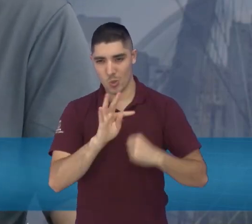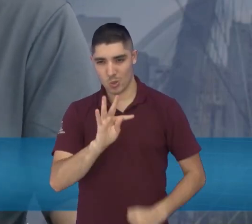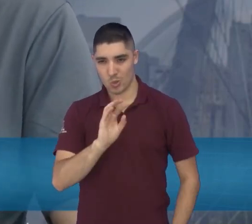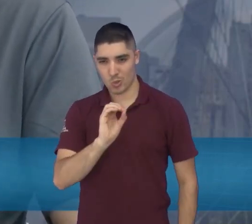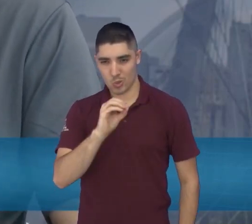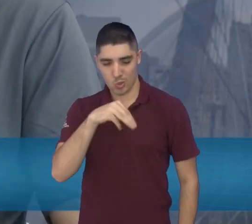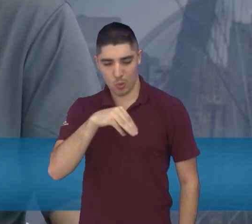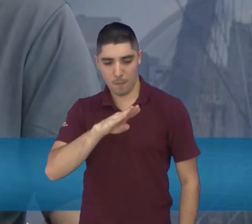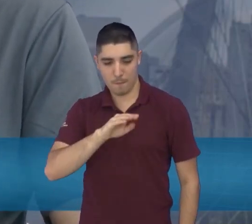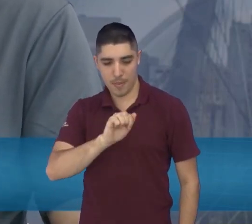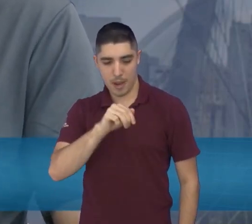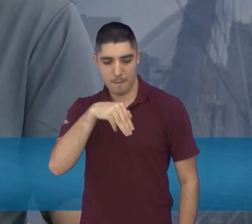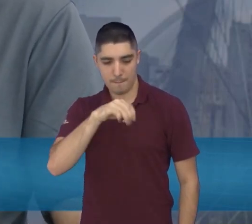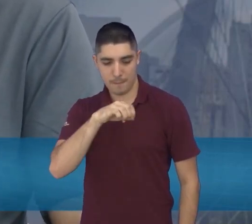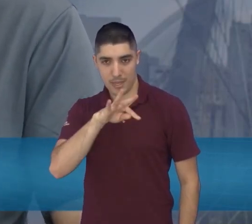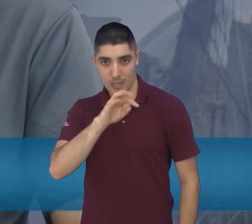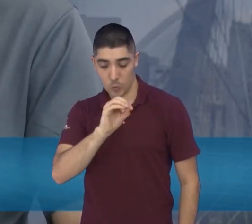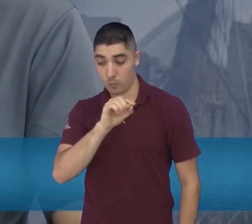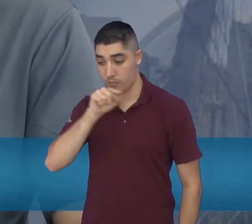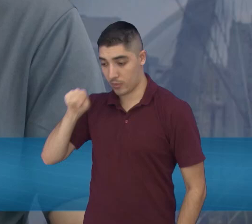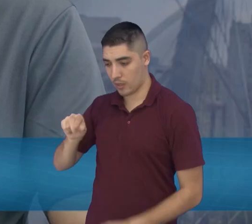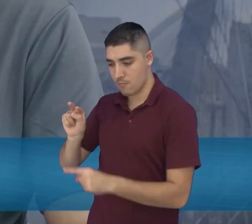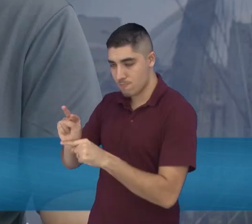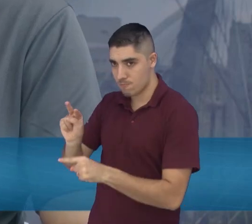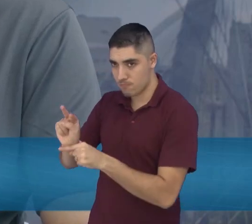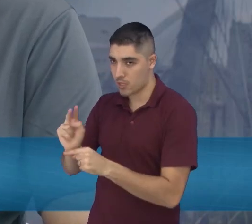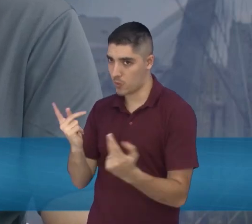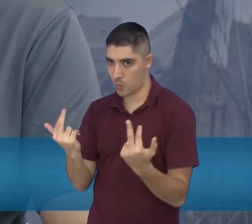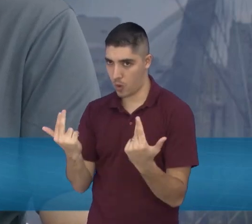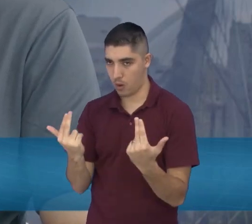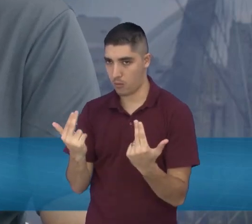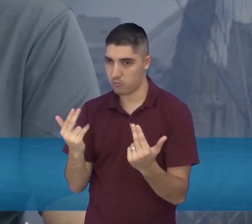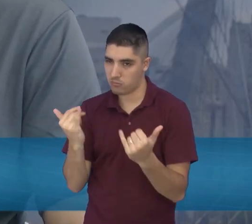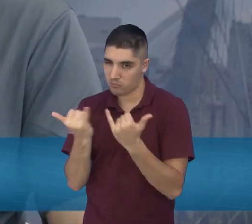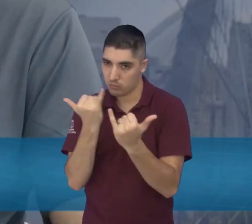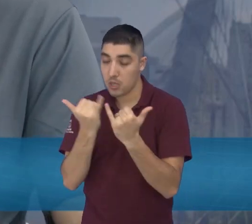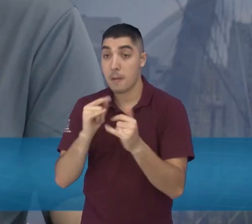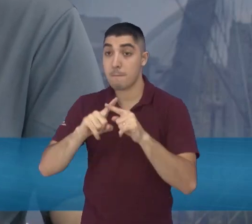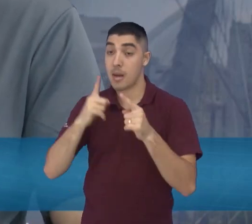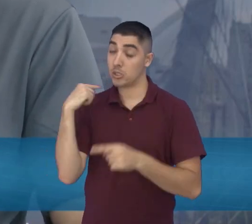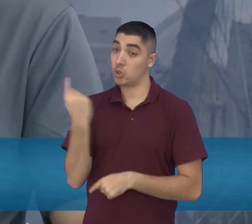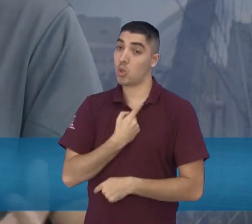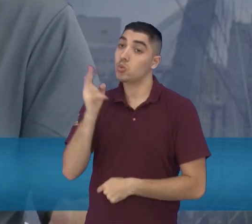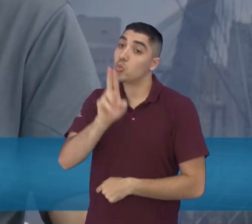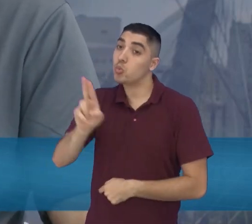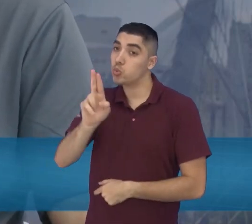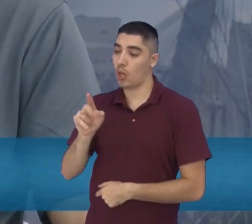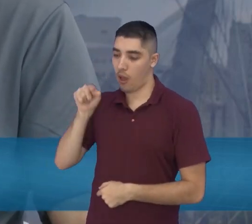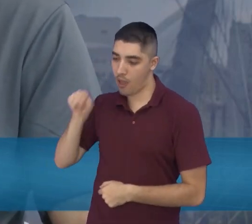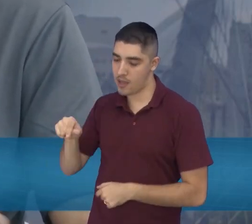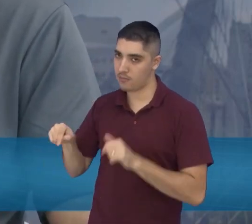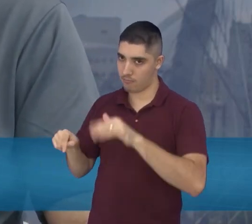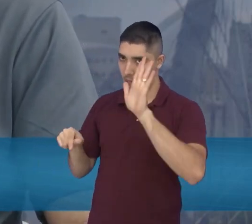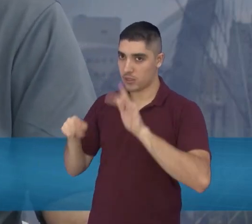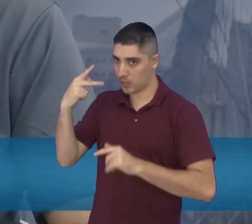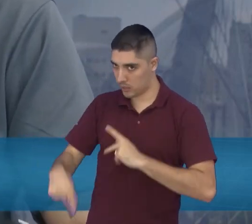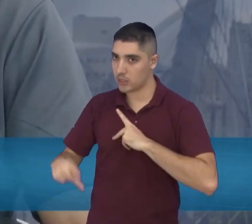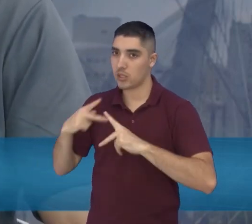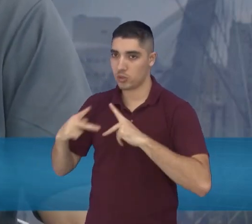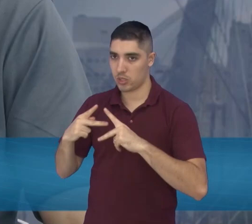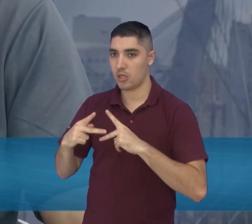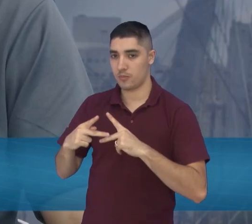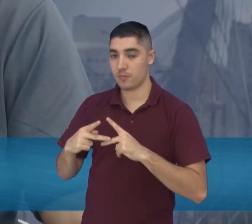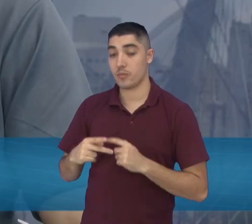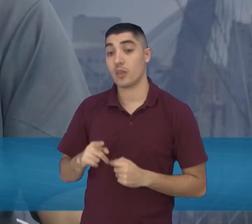da preservação. Mas em São José, nós usamos o termo de preservação. O tombamento é usado